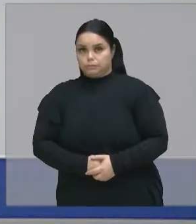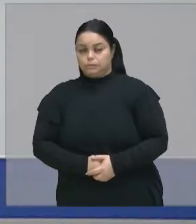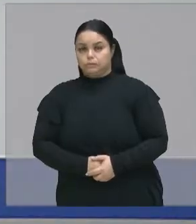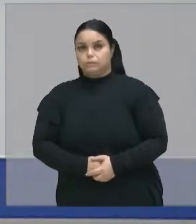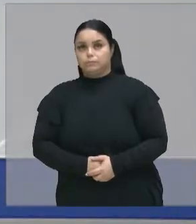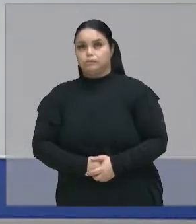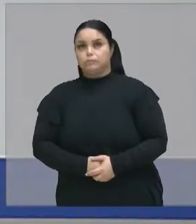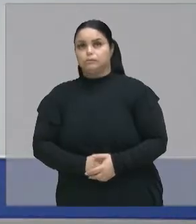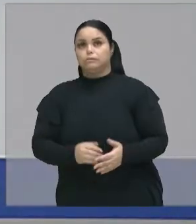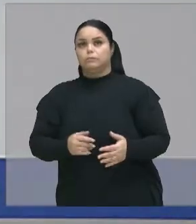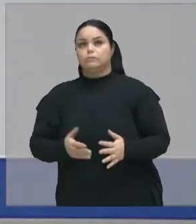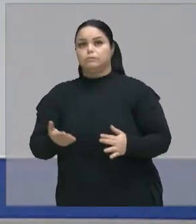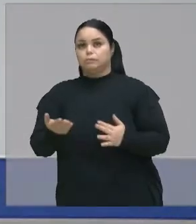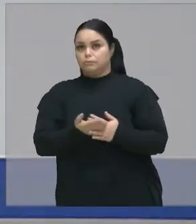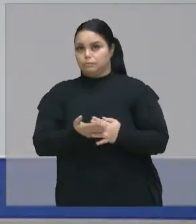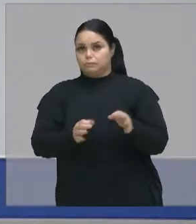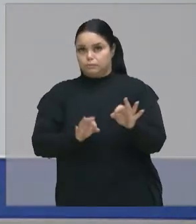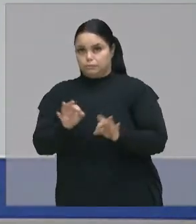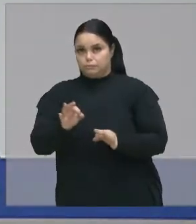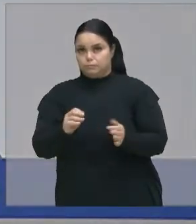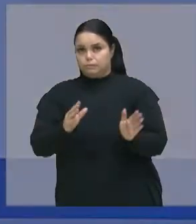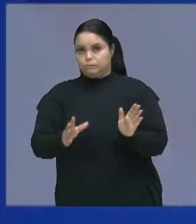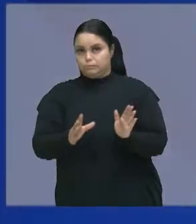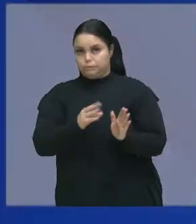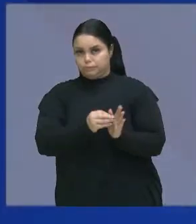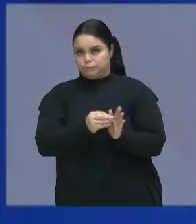Esperemos a sessão por alguns instantes para a organização da pauta.